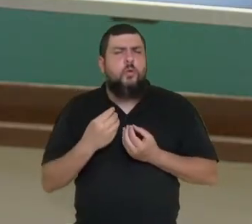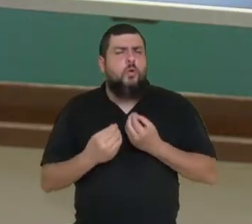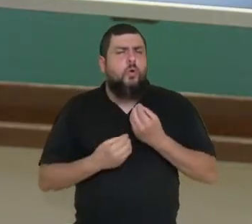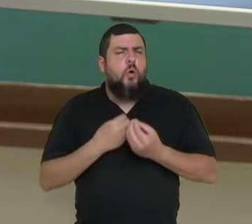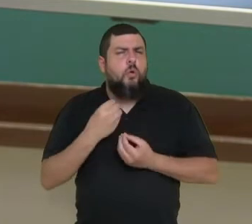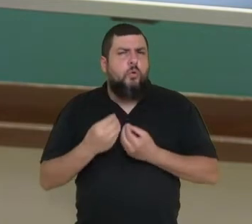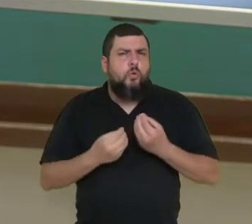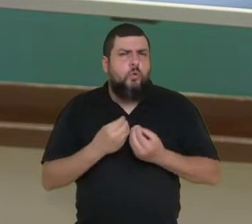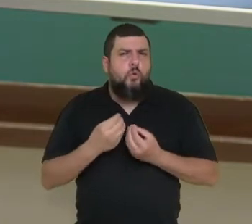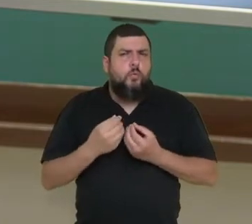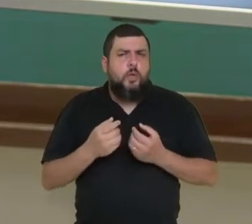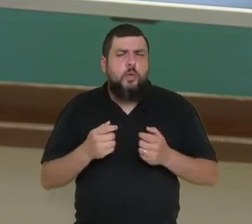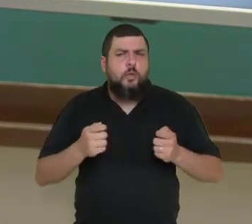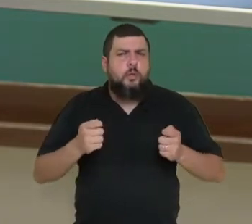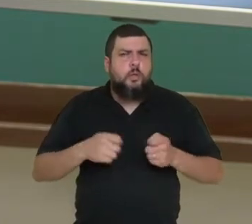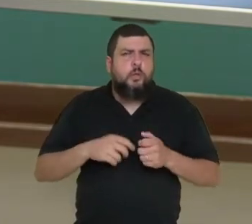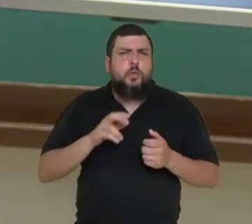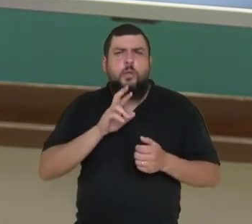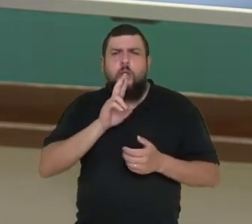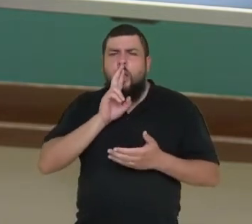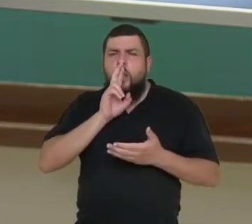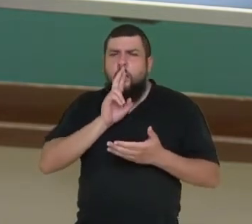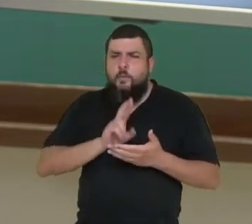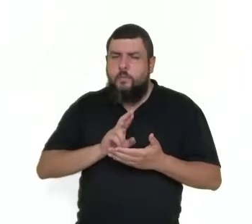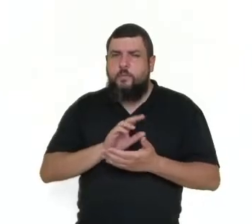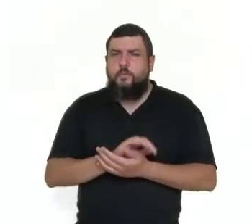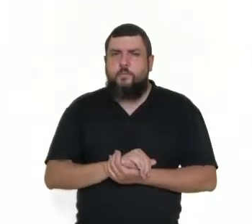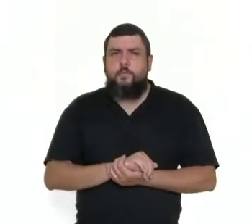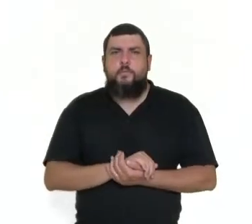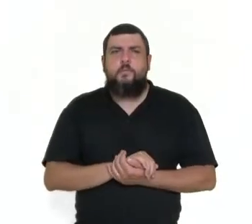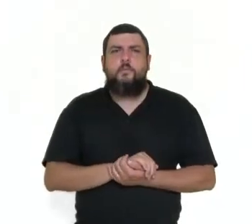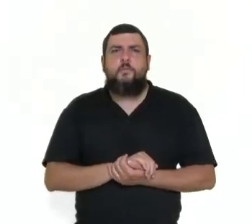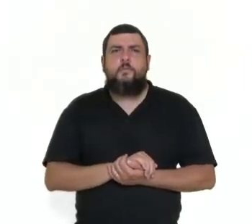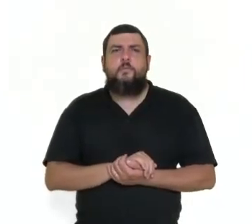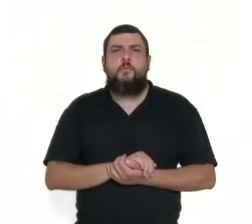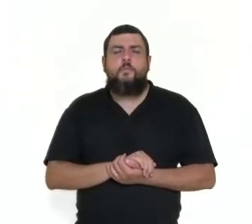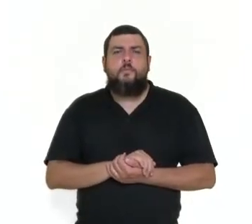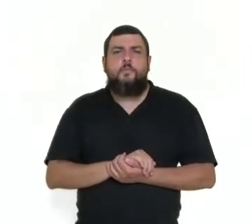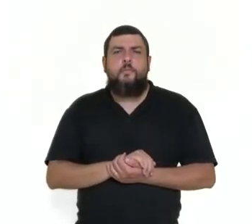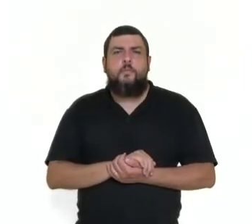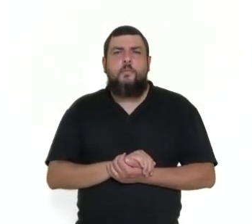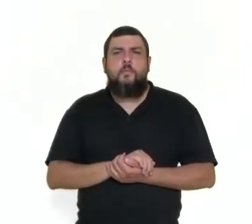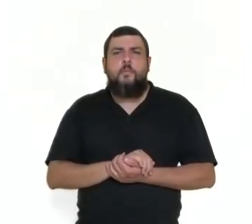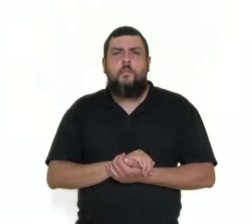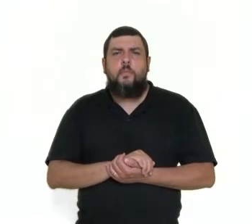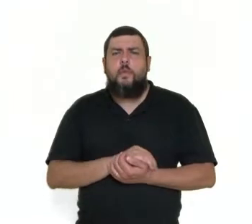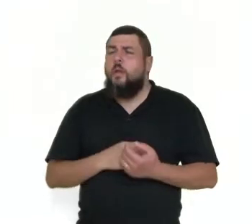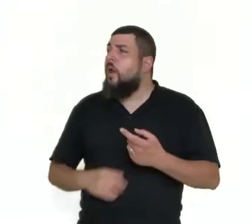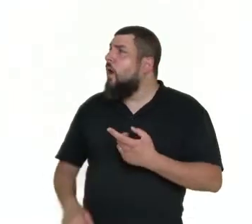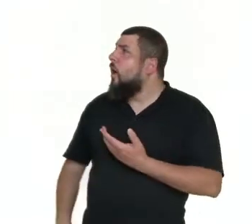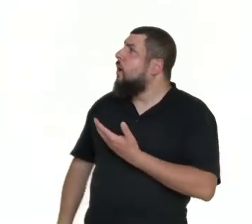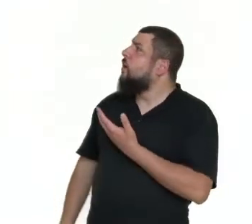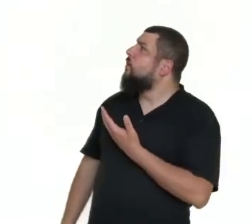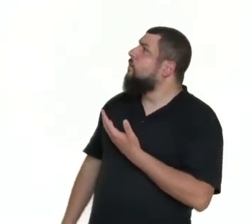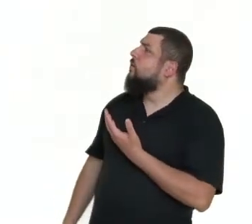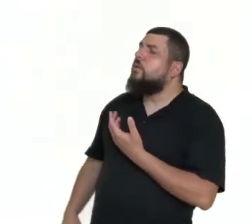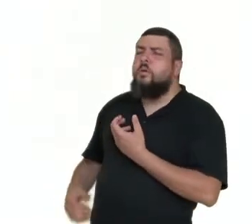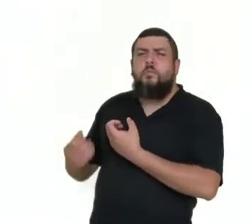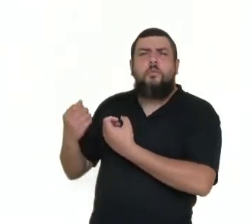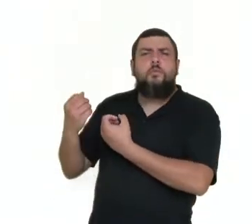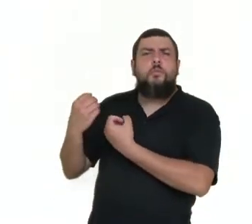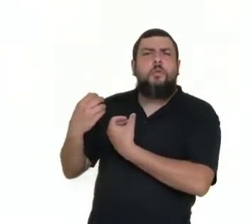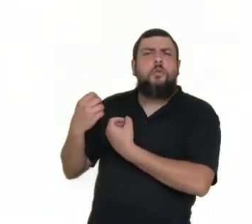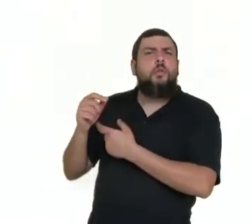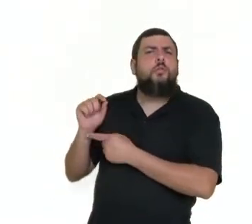ao primeiro enunciado da nossa primeira atividade. Então, observem, qual é o ensinamento apresentado nesse poema de cordel? De